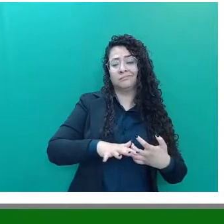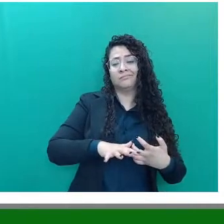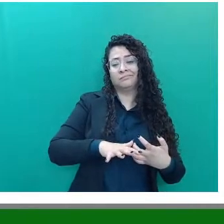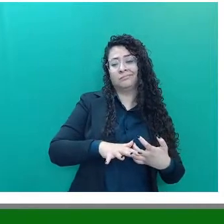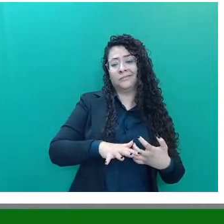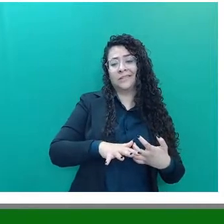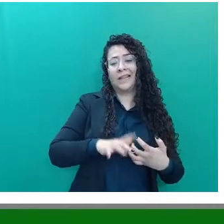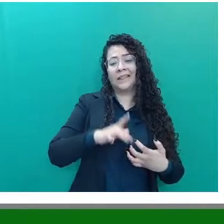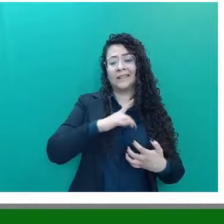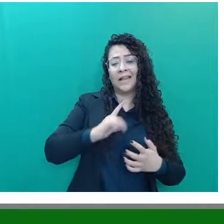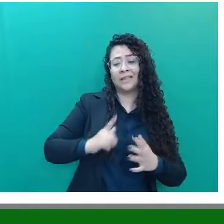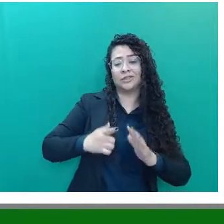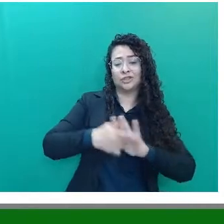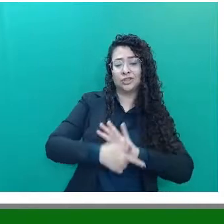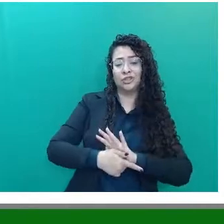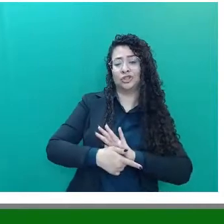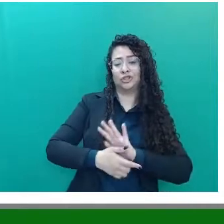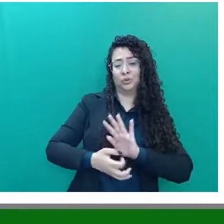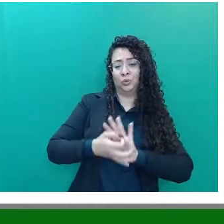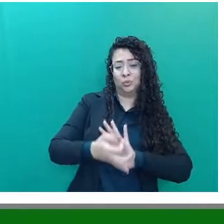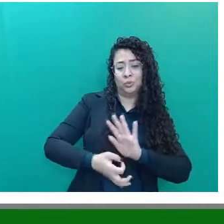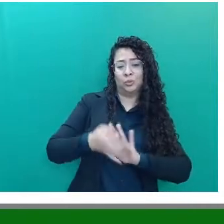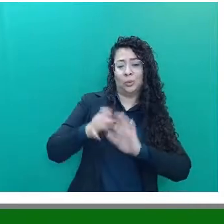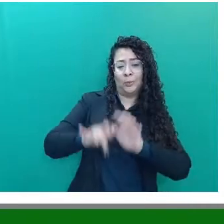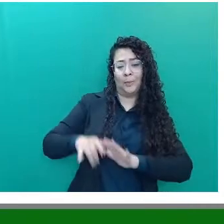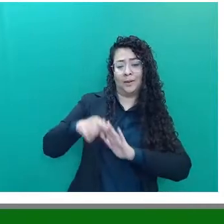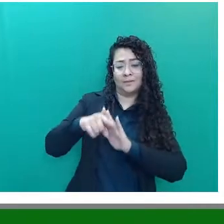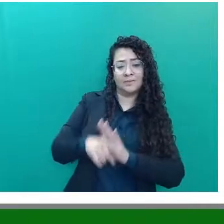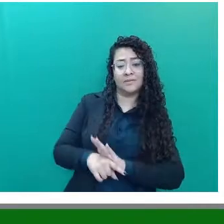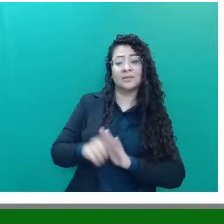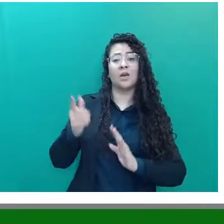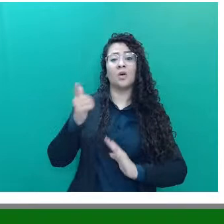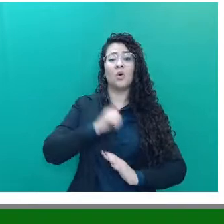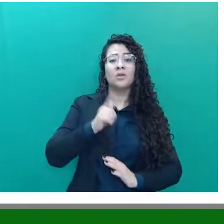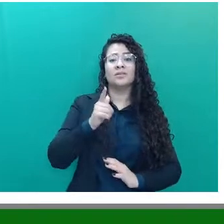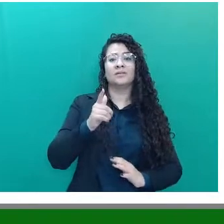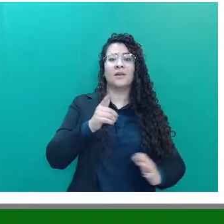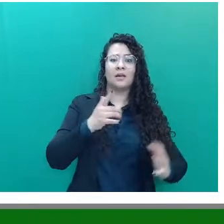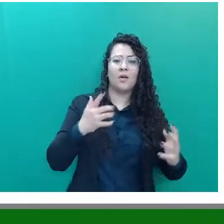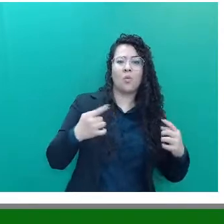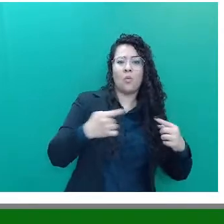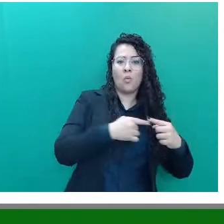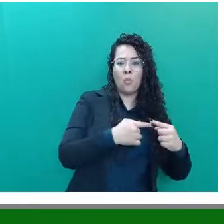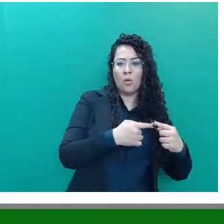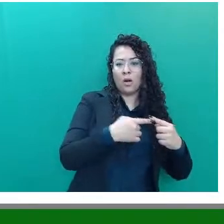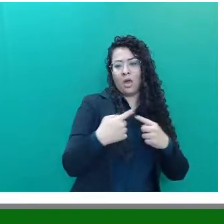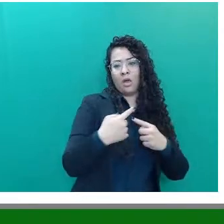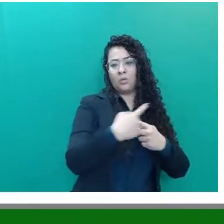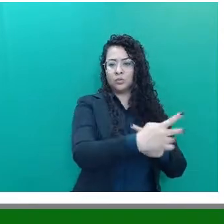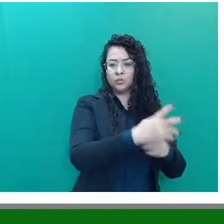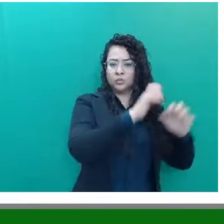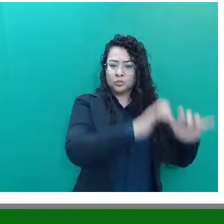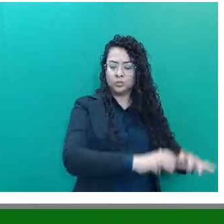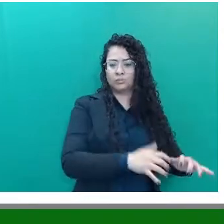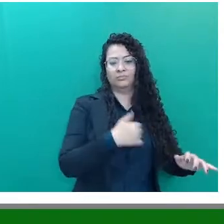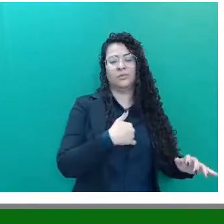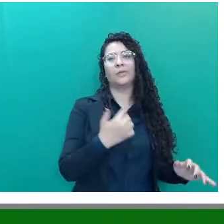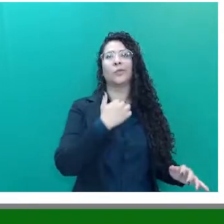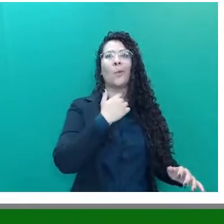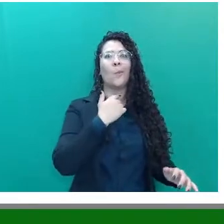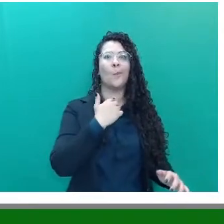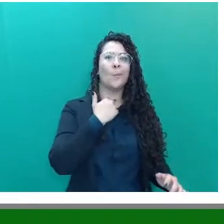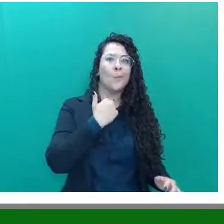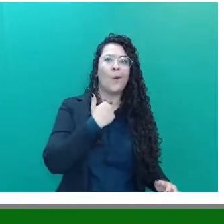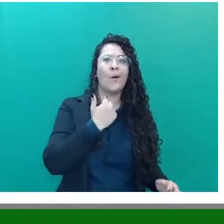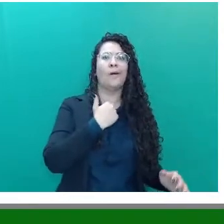que corroboram essa sua afirmativa. Você está dando um caminho. Olha, gente não pode trabalhar com texto solto. Esse texto tem que